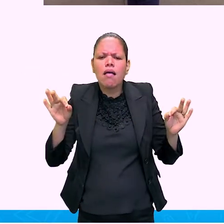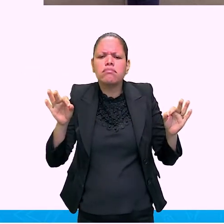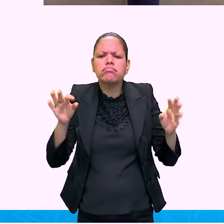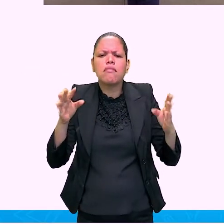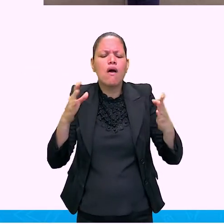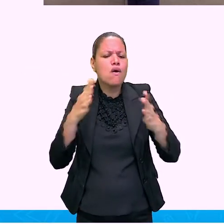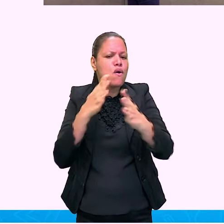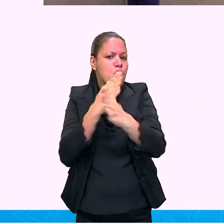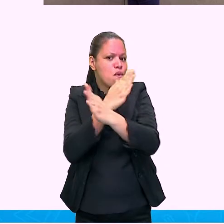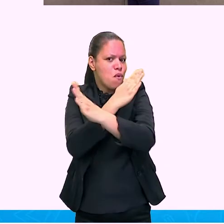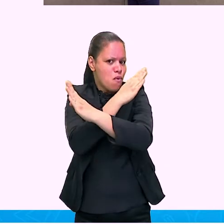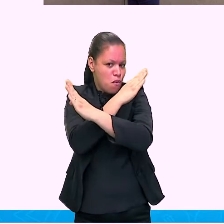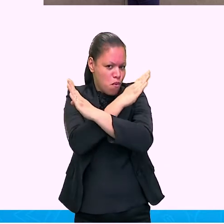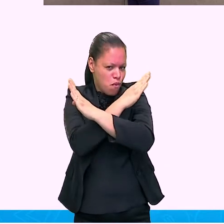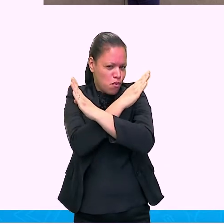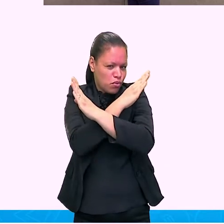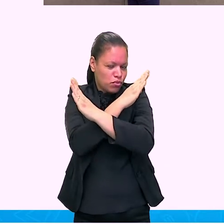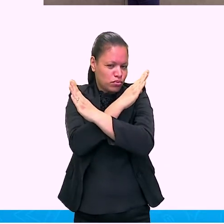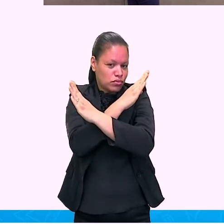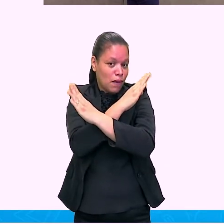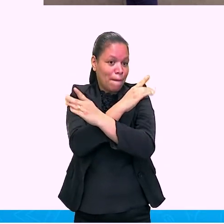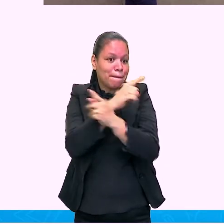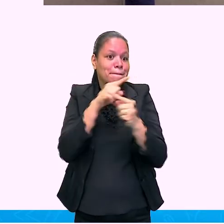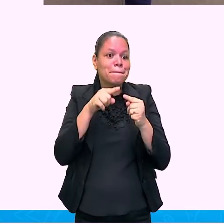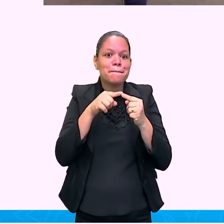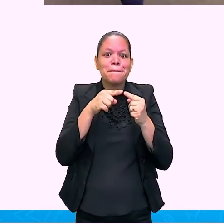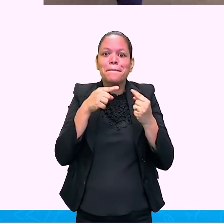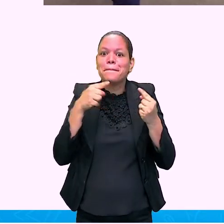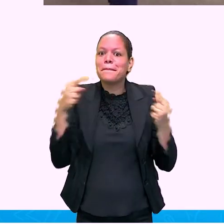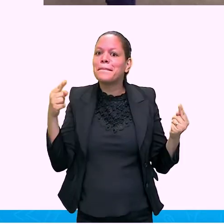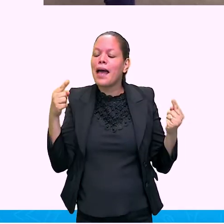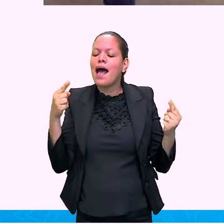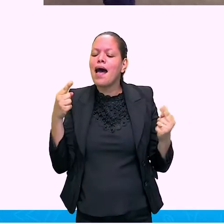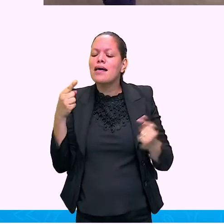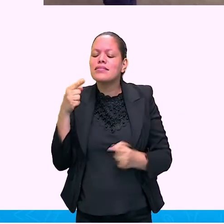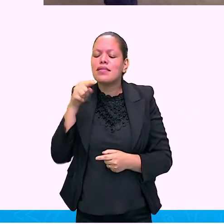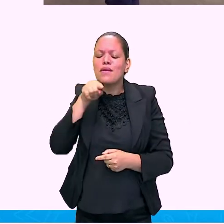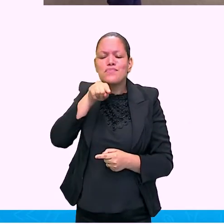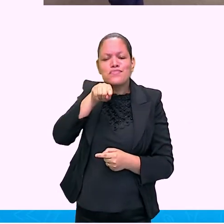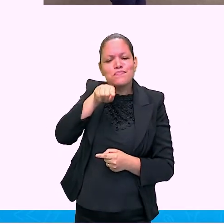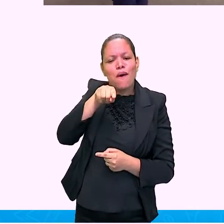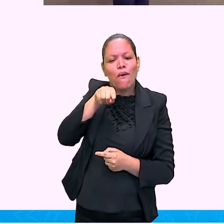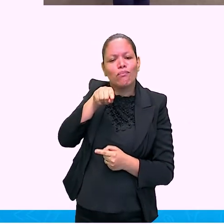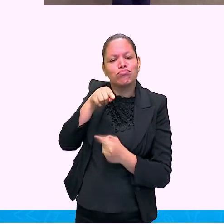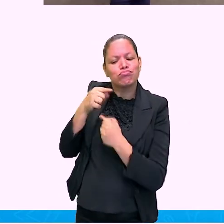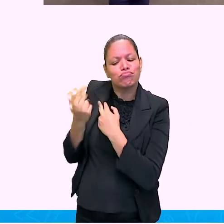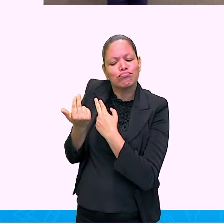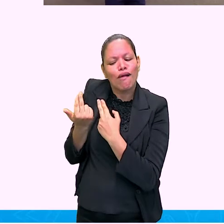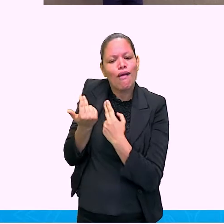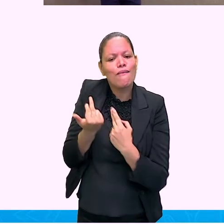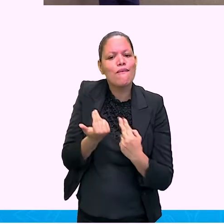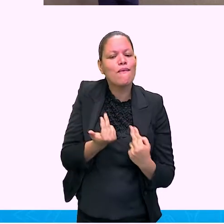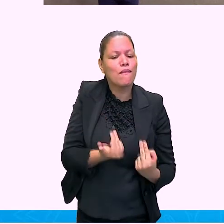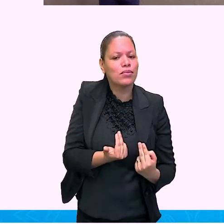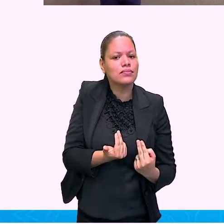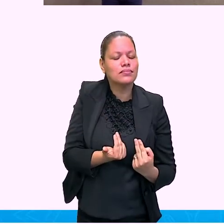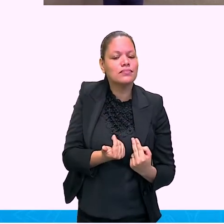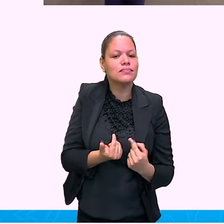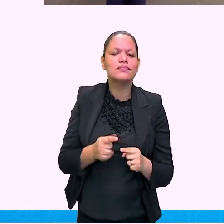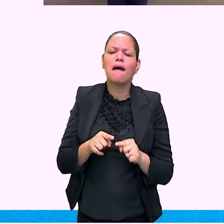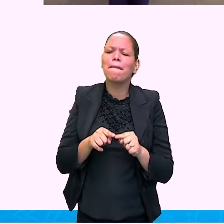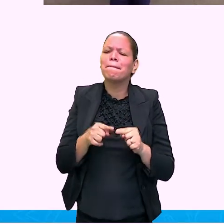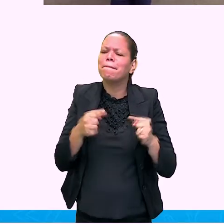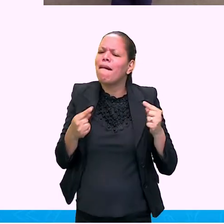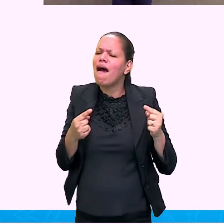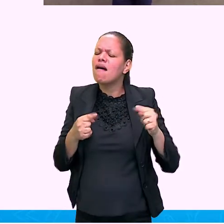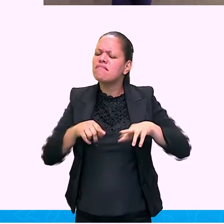em comum faz com que ela seja uma reta concorrente. Mas a única diferença que vocês